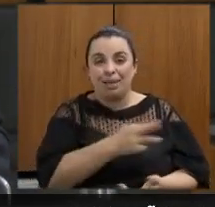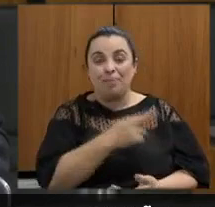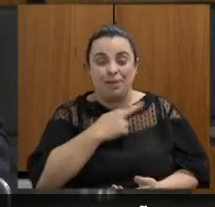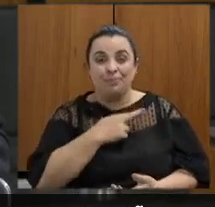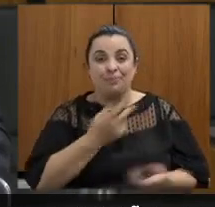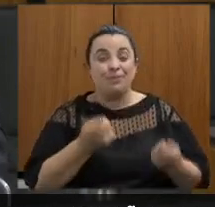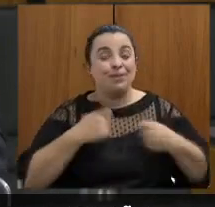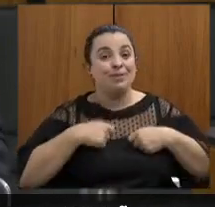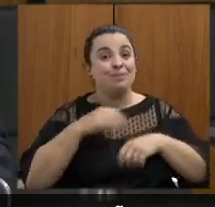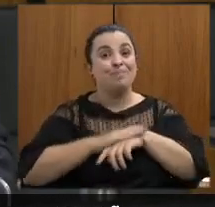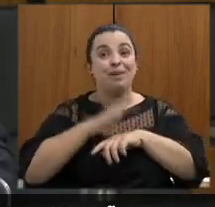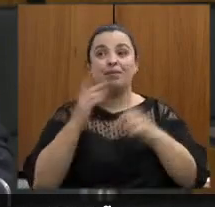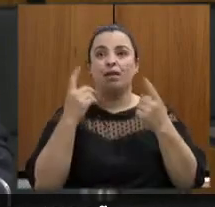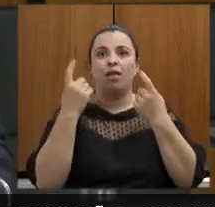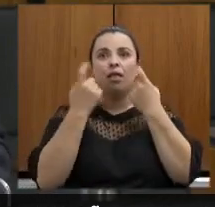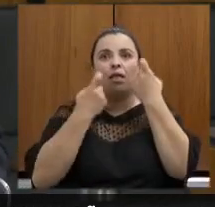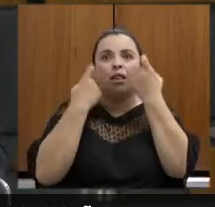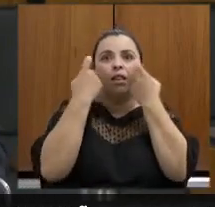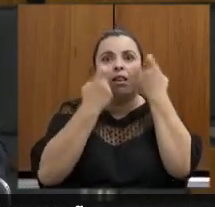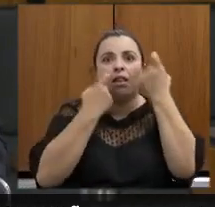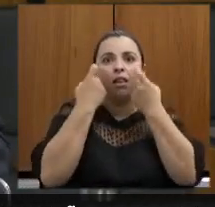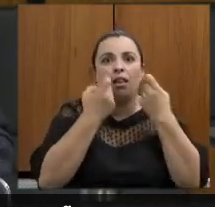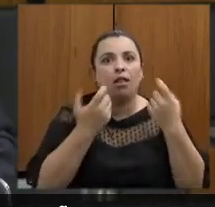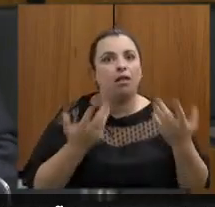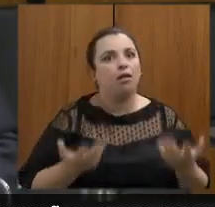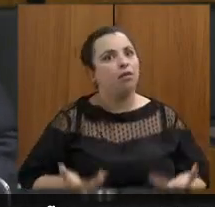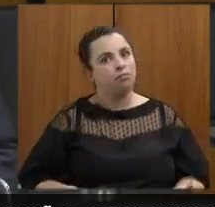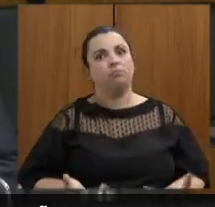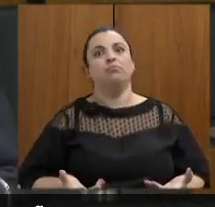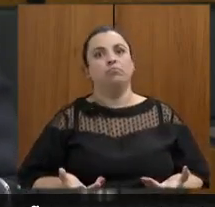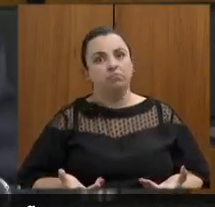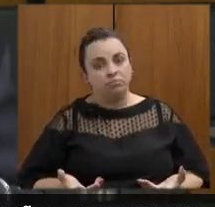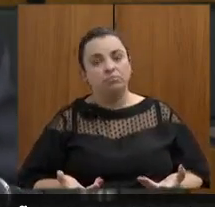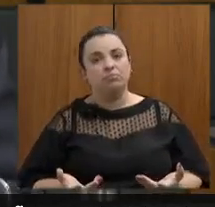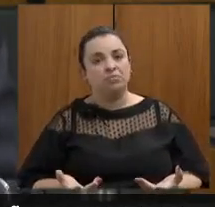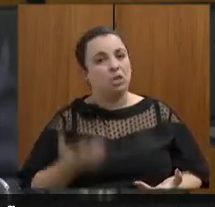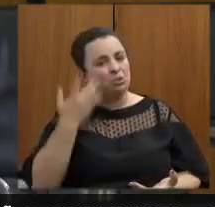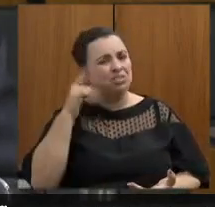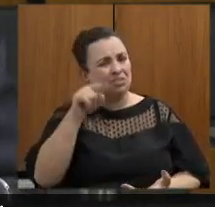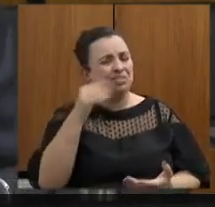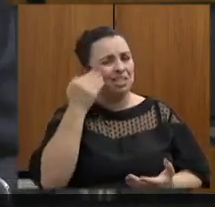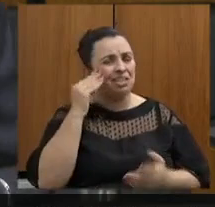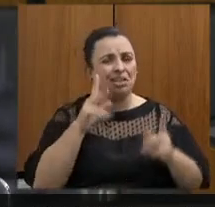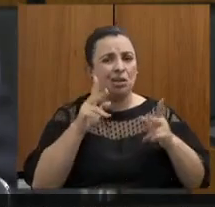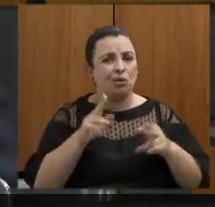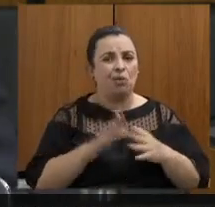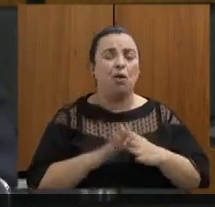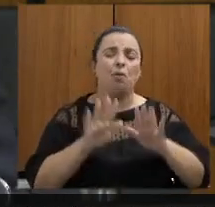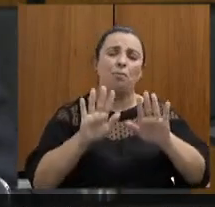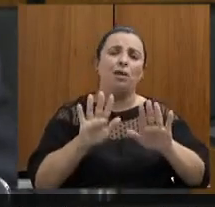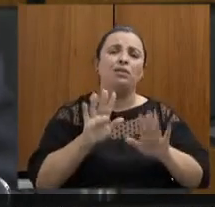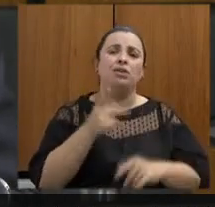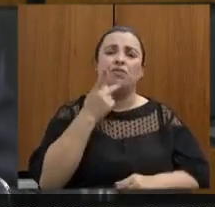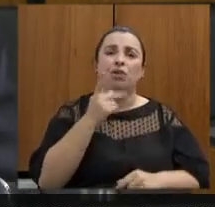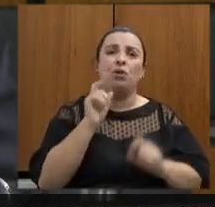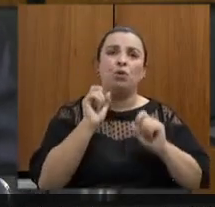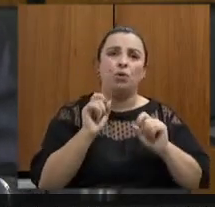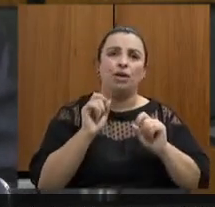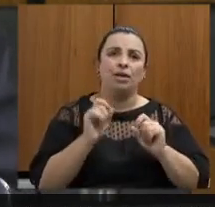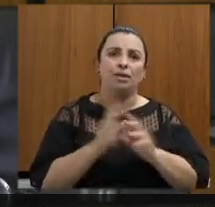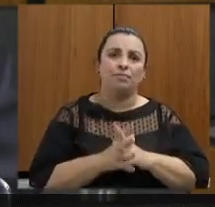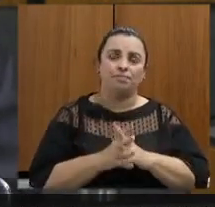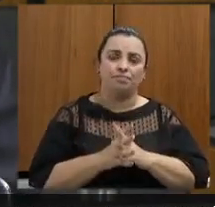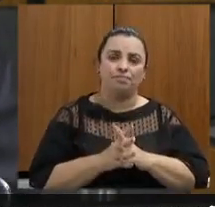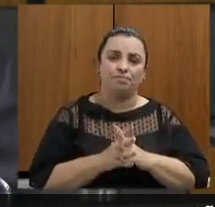eu tava viu não sei vocês tiveram mesmo atendimento eu só quero do final pro início dizer que não é questão dos